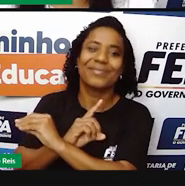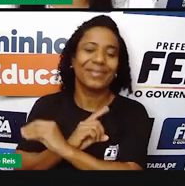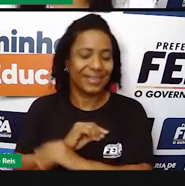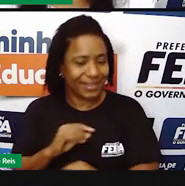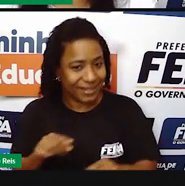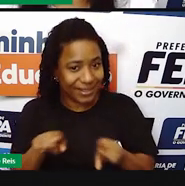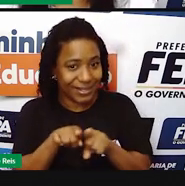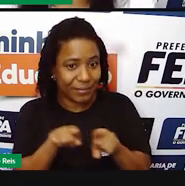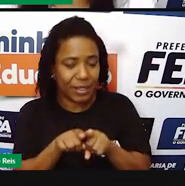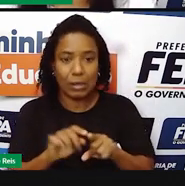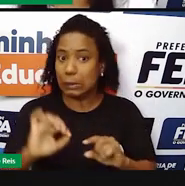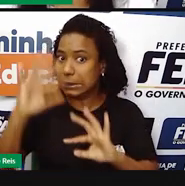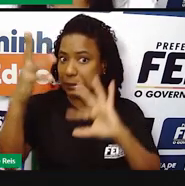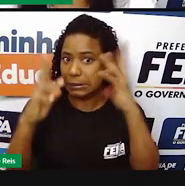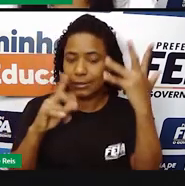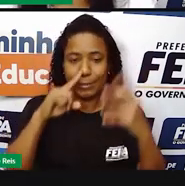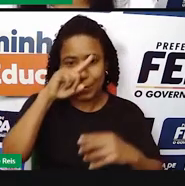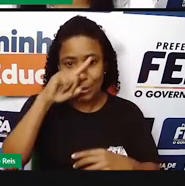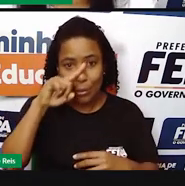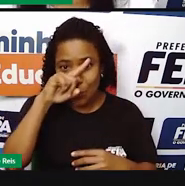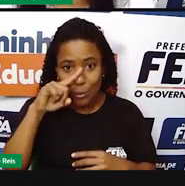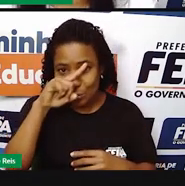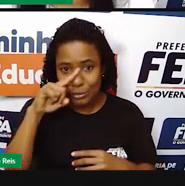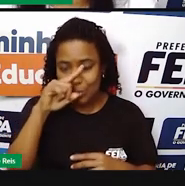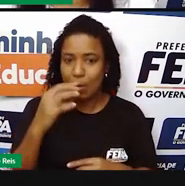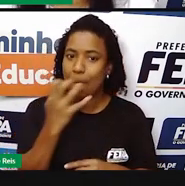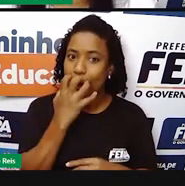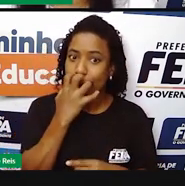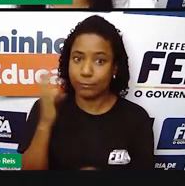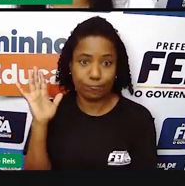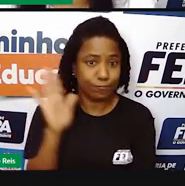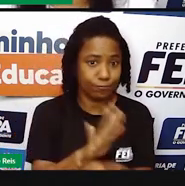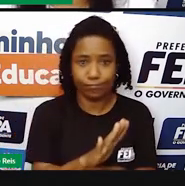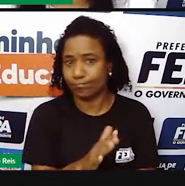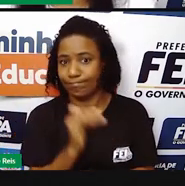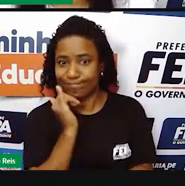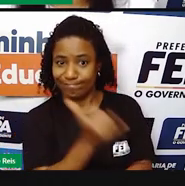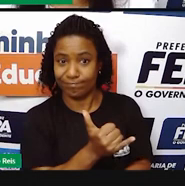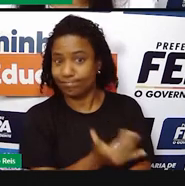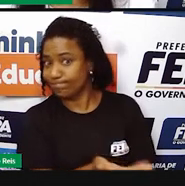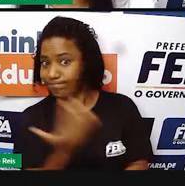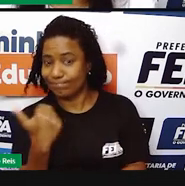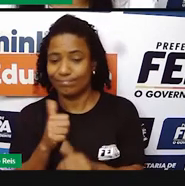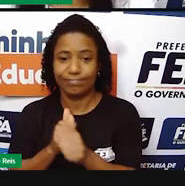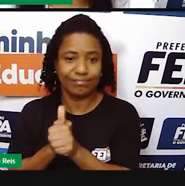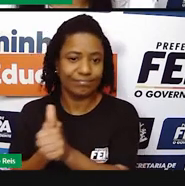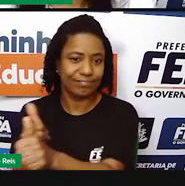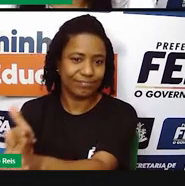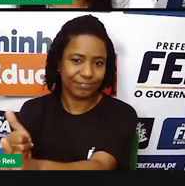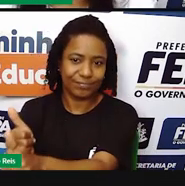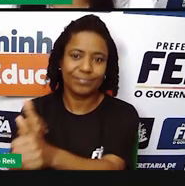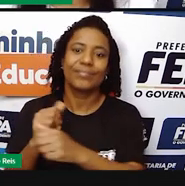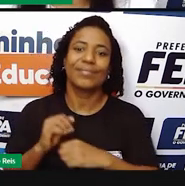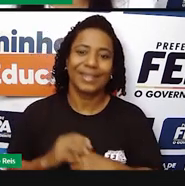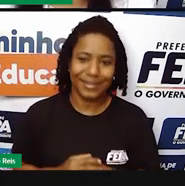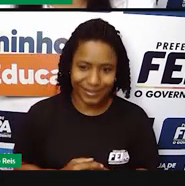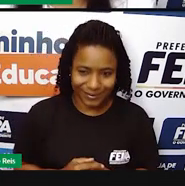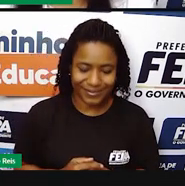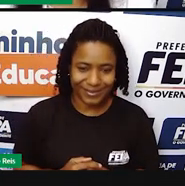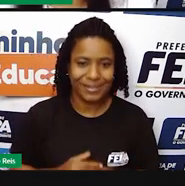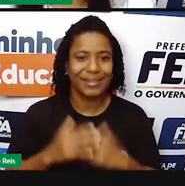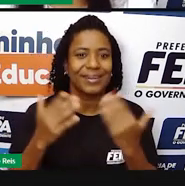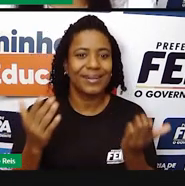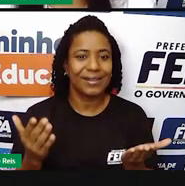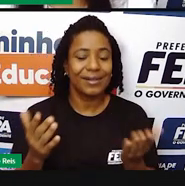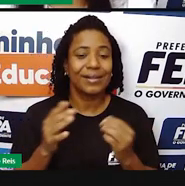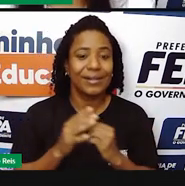responder a certos sons e ordens. Segundo a família de James, seu comportamento mudou após a